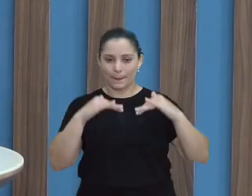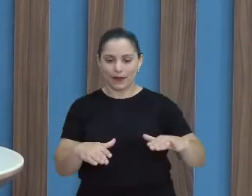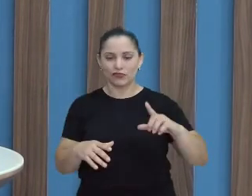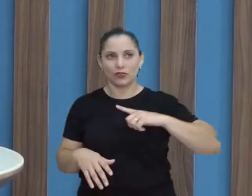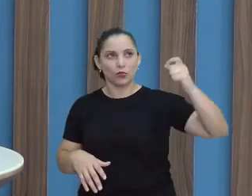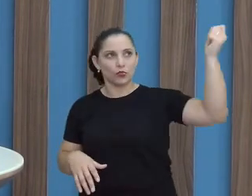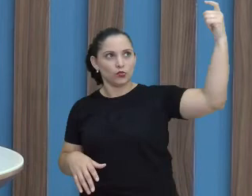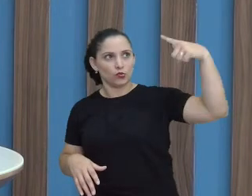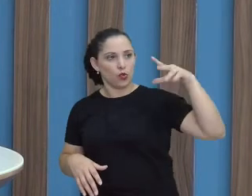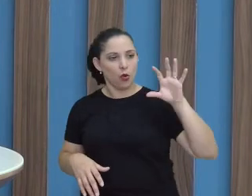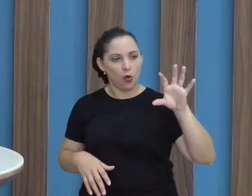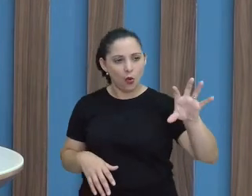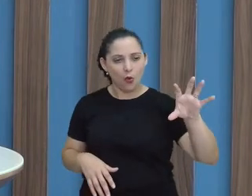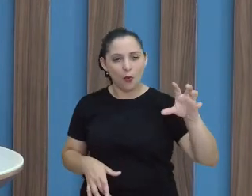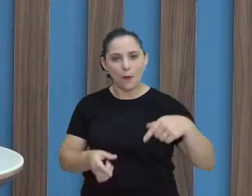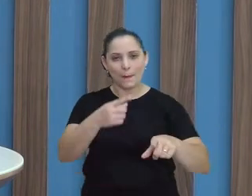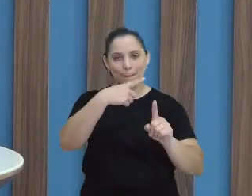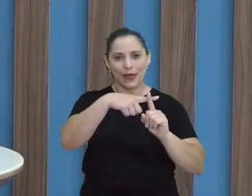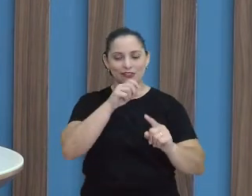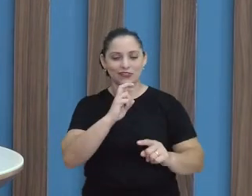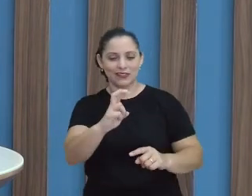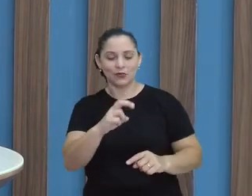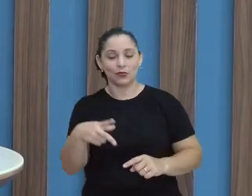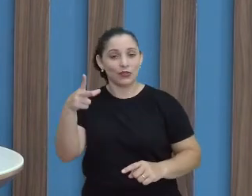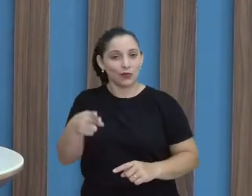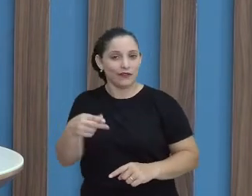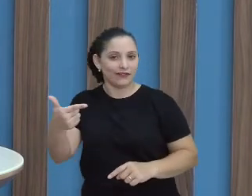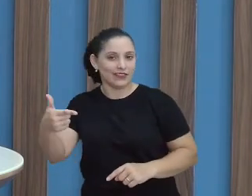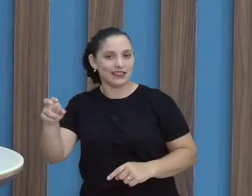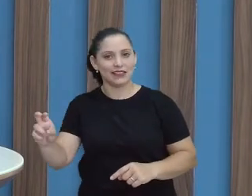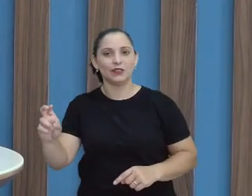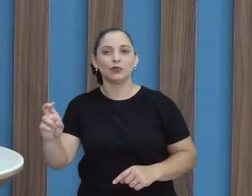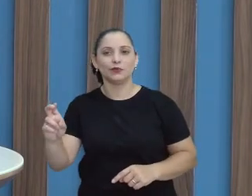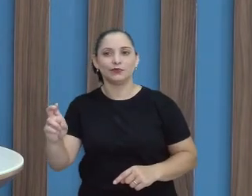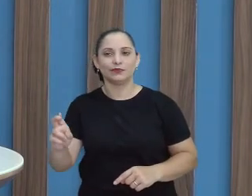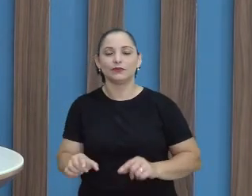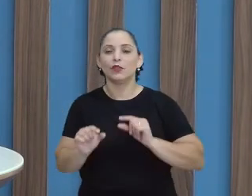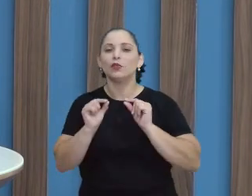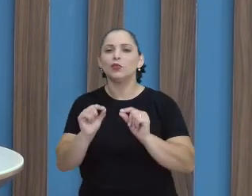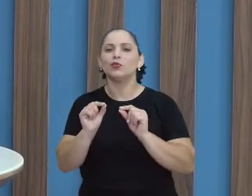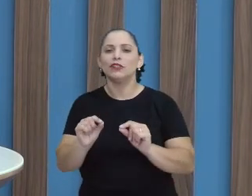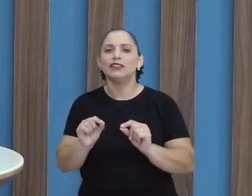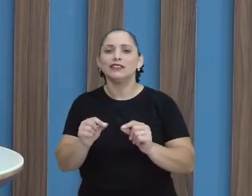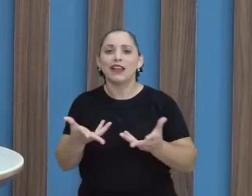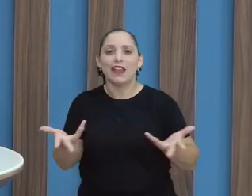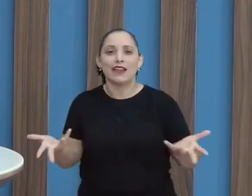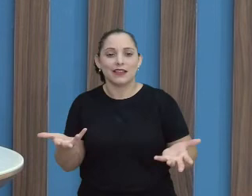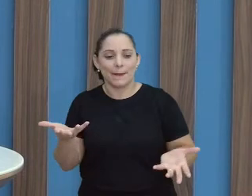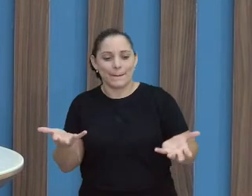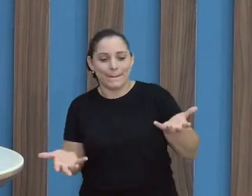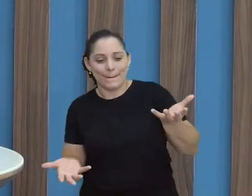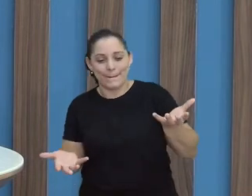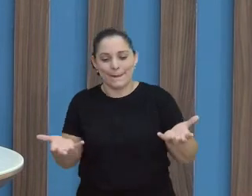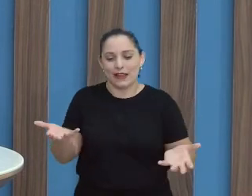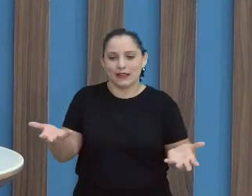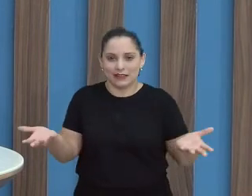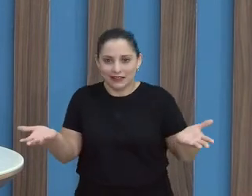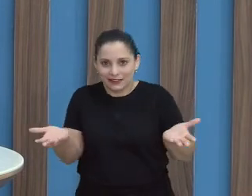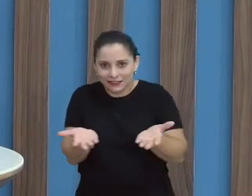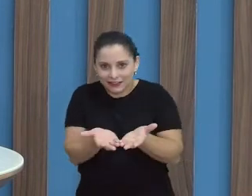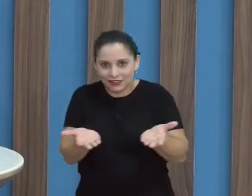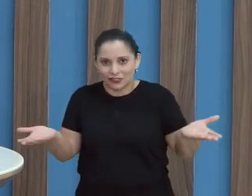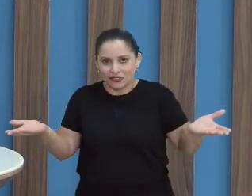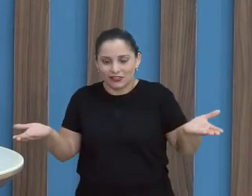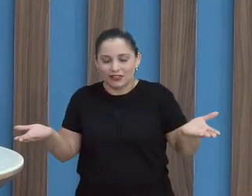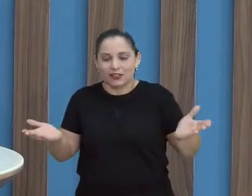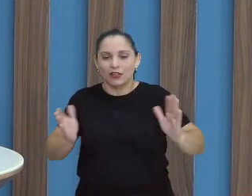Sol mais o 5 igual a 25. Então, para que essa balança se mantenha em equilíbrio, qual